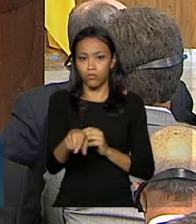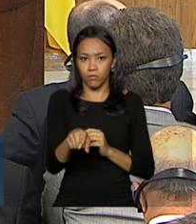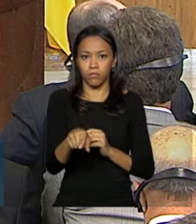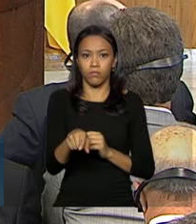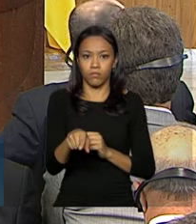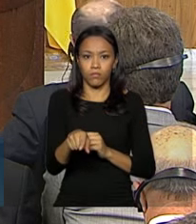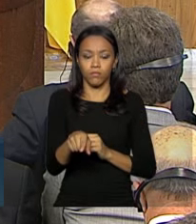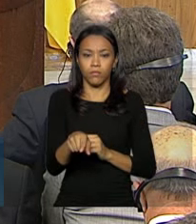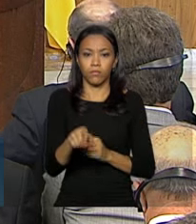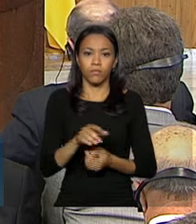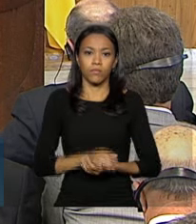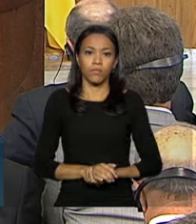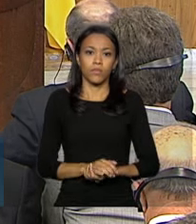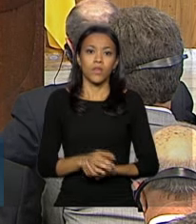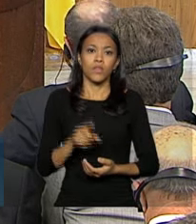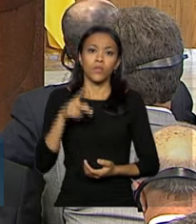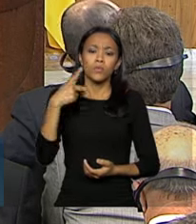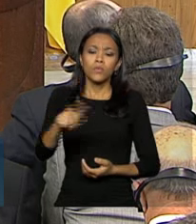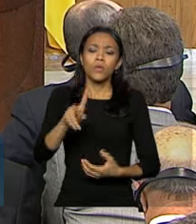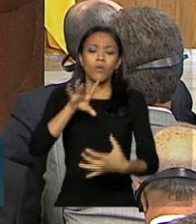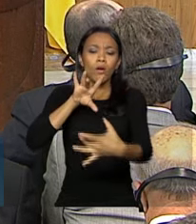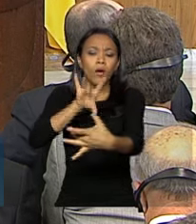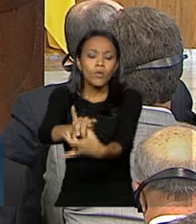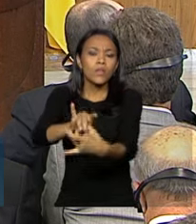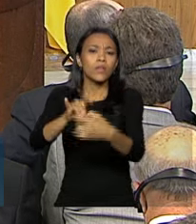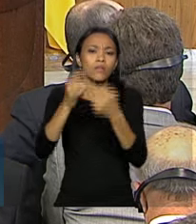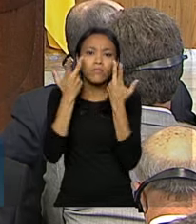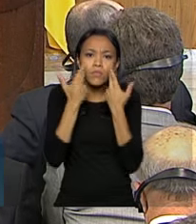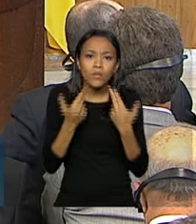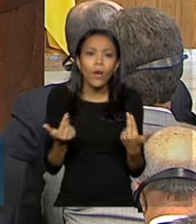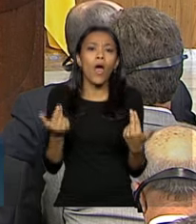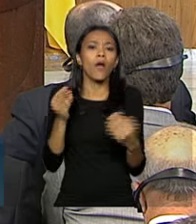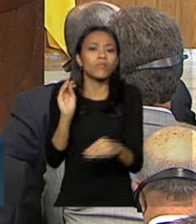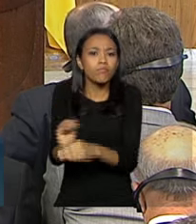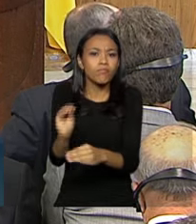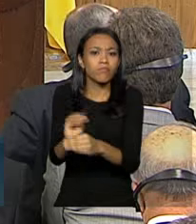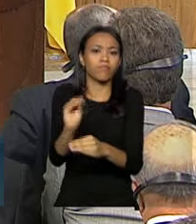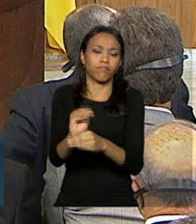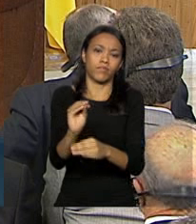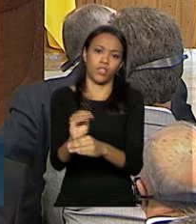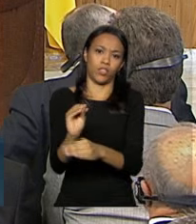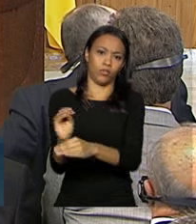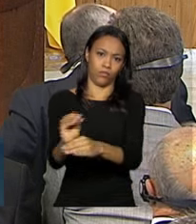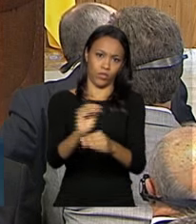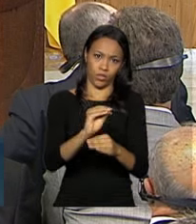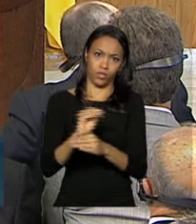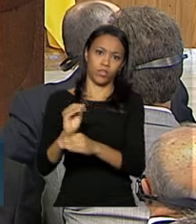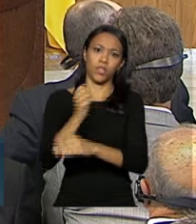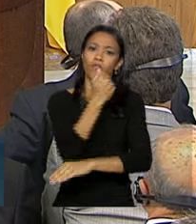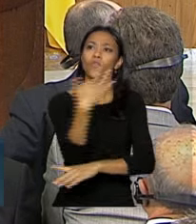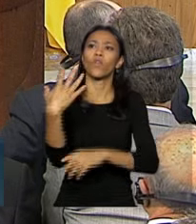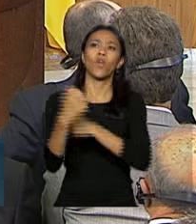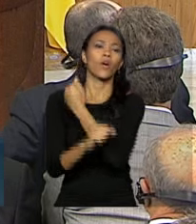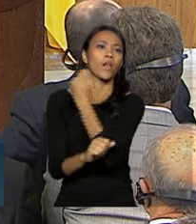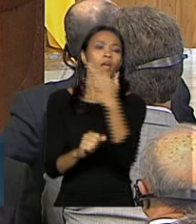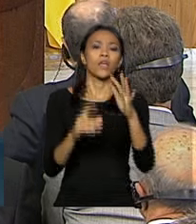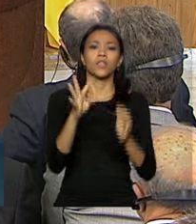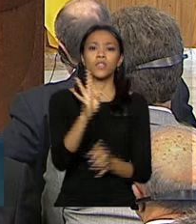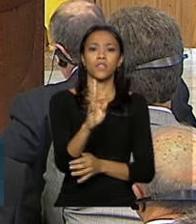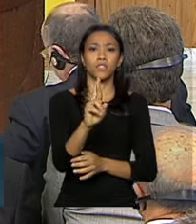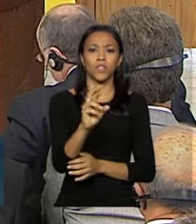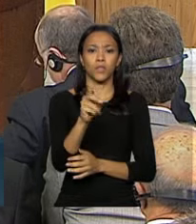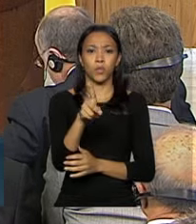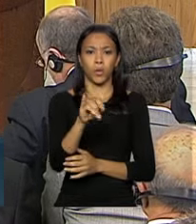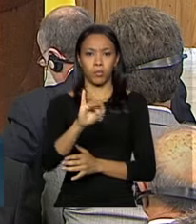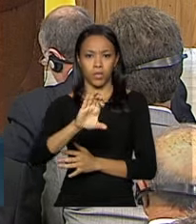que o seu contexto natural seja preservado, ou seja, neste caso, a floresta tropical, e então é